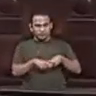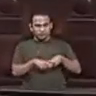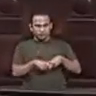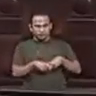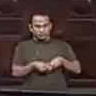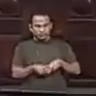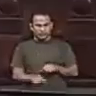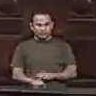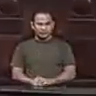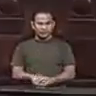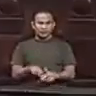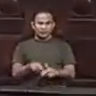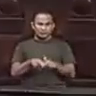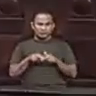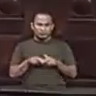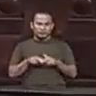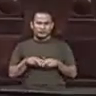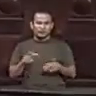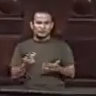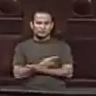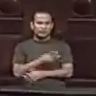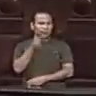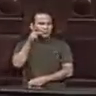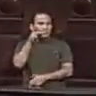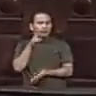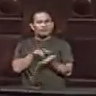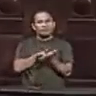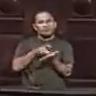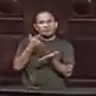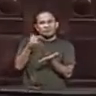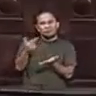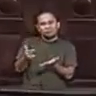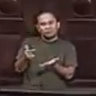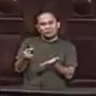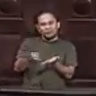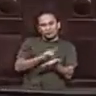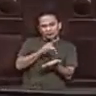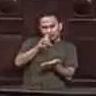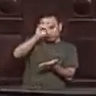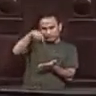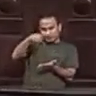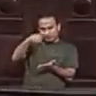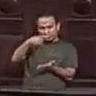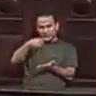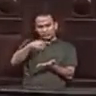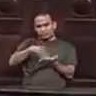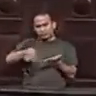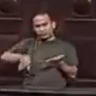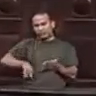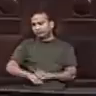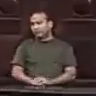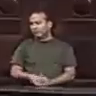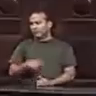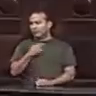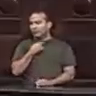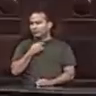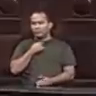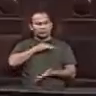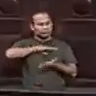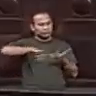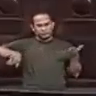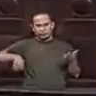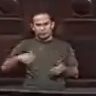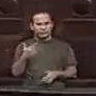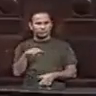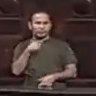Tem relação entre essas coisas e o parlamento vai fingir que não tem? Assina o negócio e manda retirar depois? Mas não pode retirar,